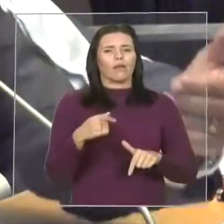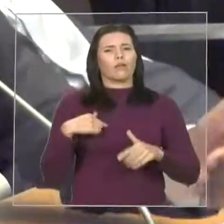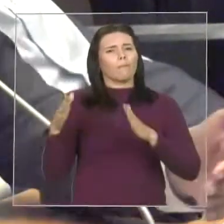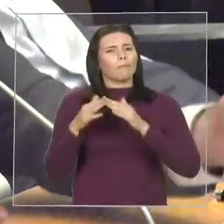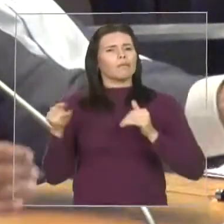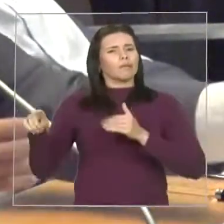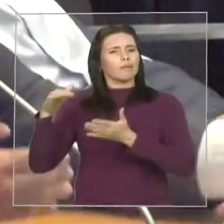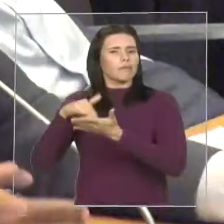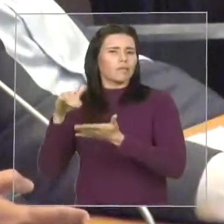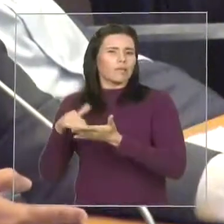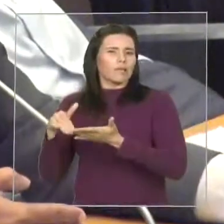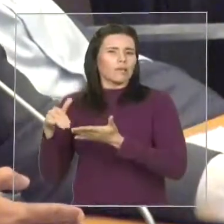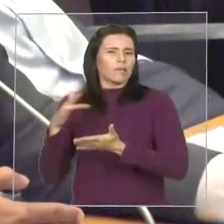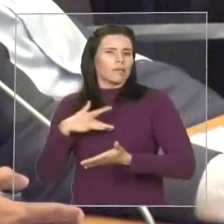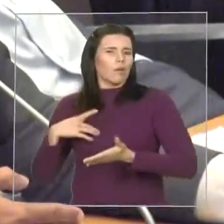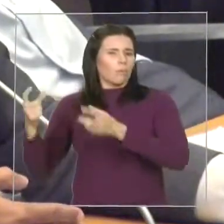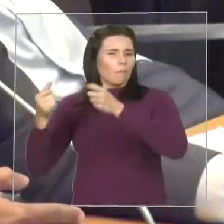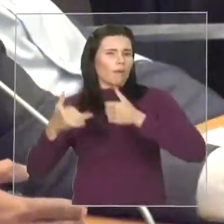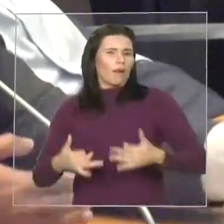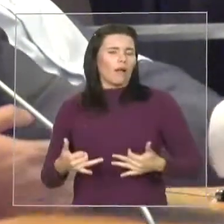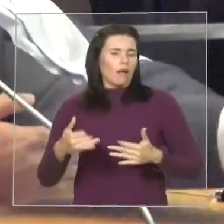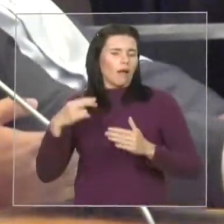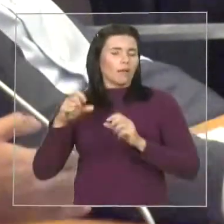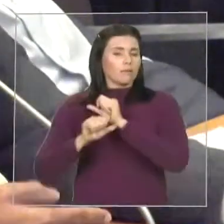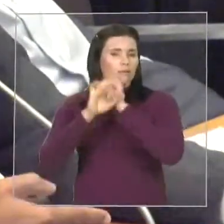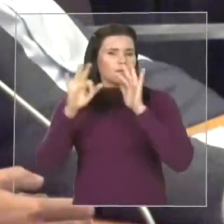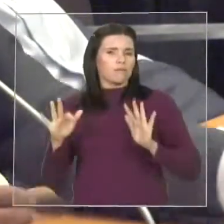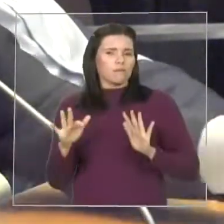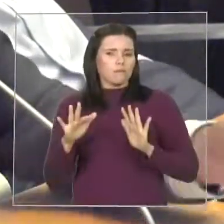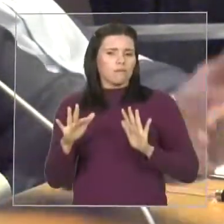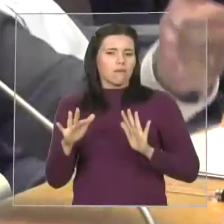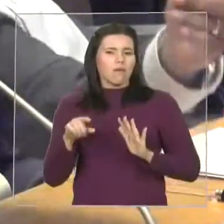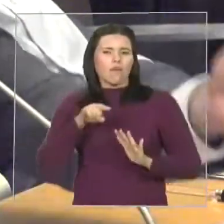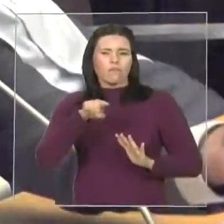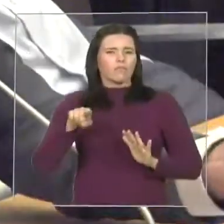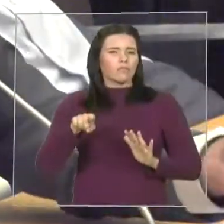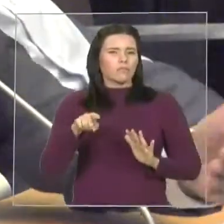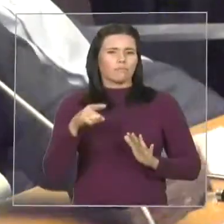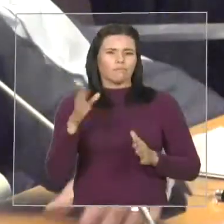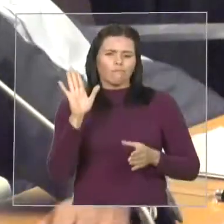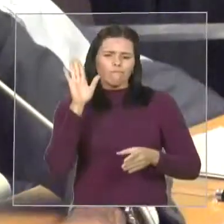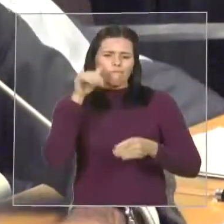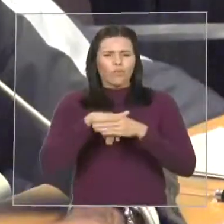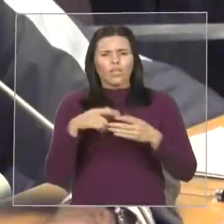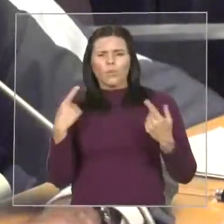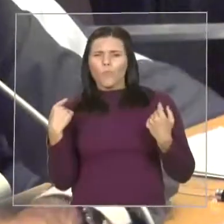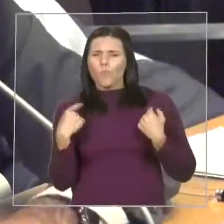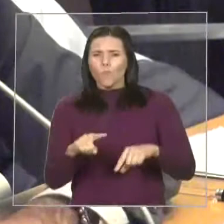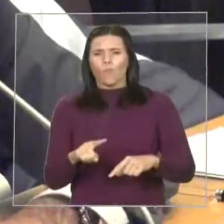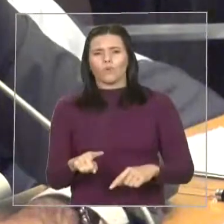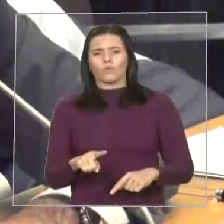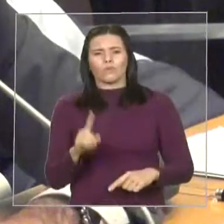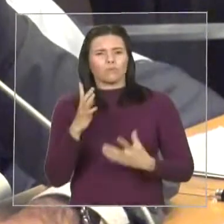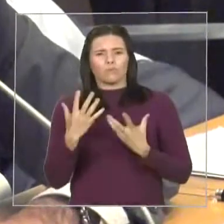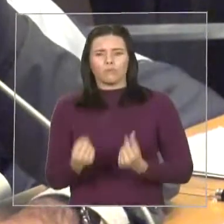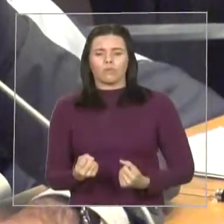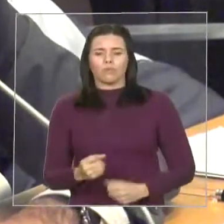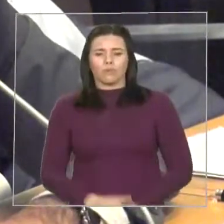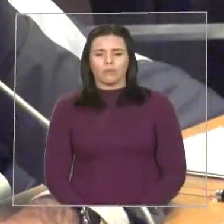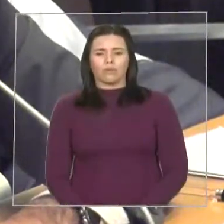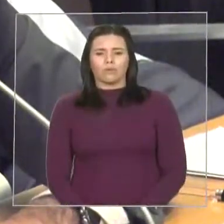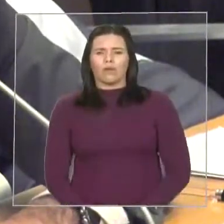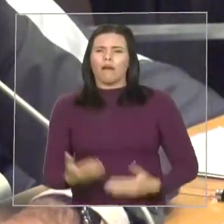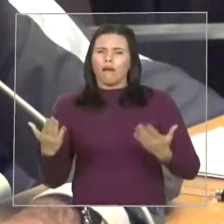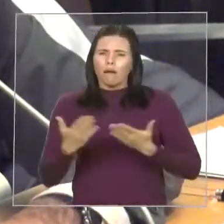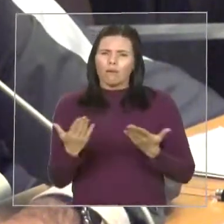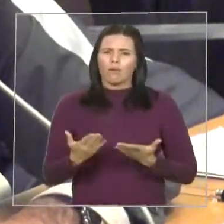Da mesma forma agora, que foi aprovado o projeto, e a gente voltar atrás daquilo que foi aprovado há poucos minutos,